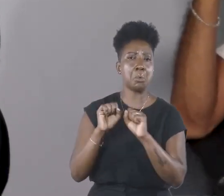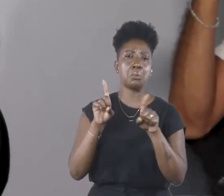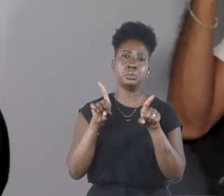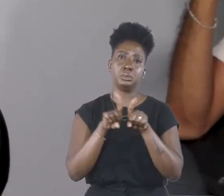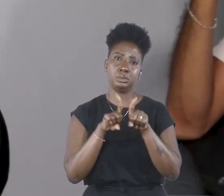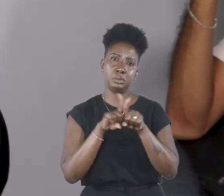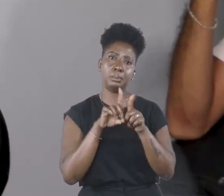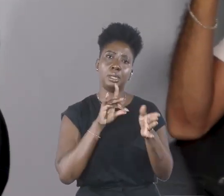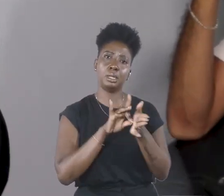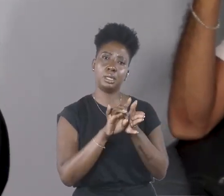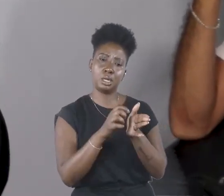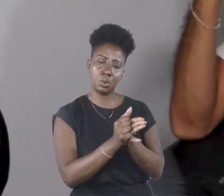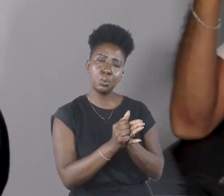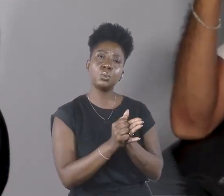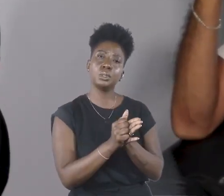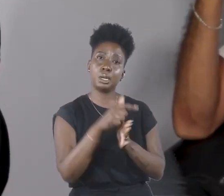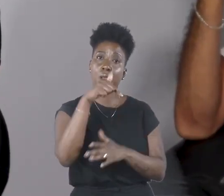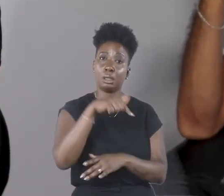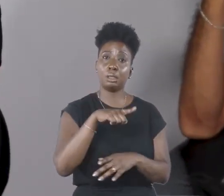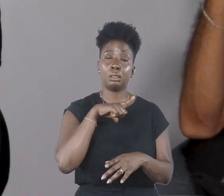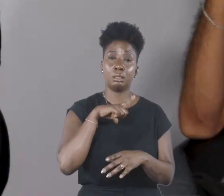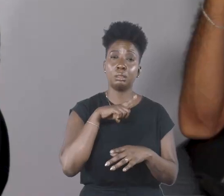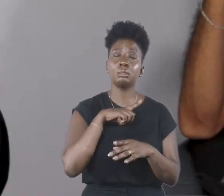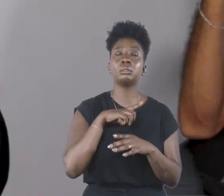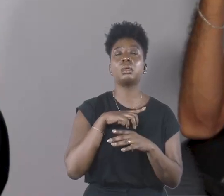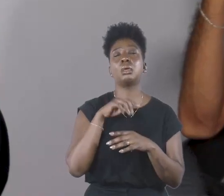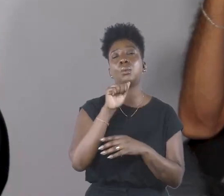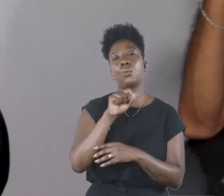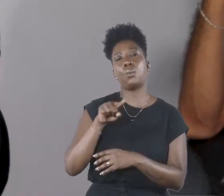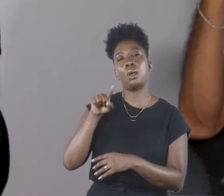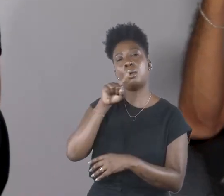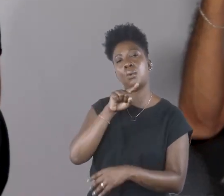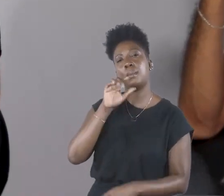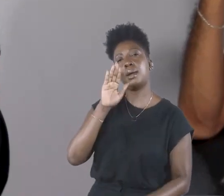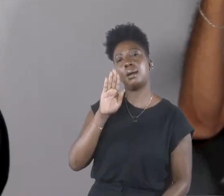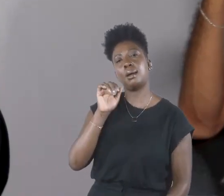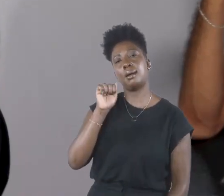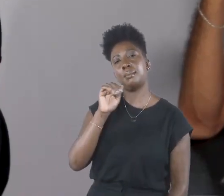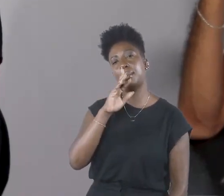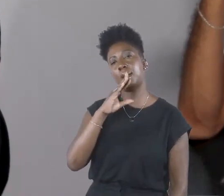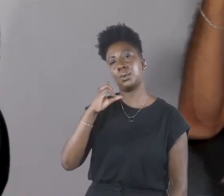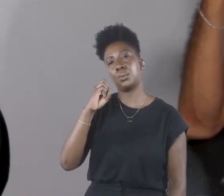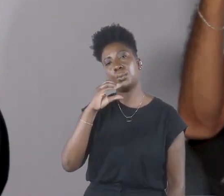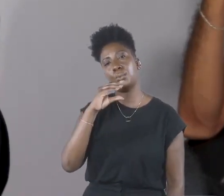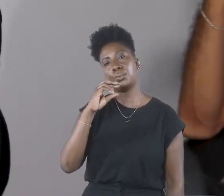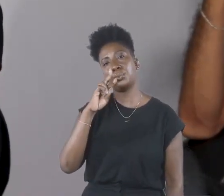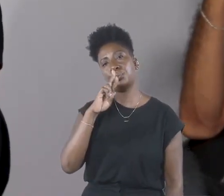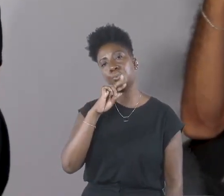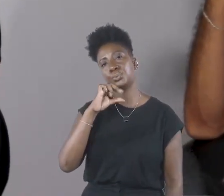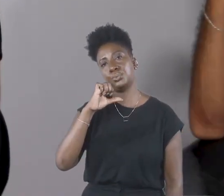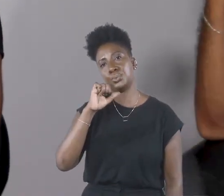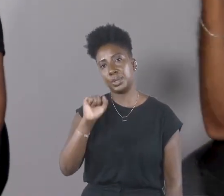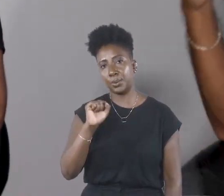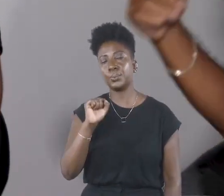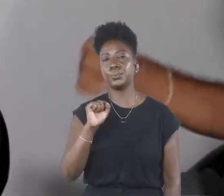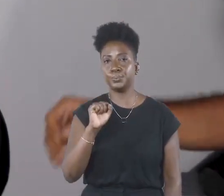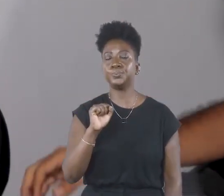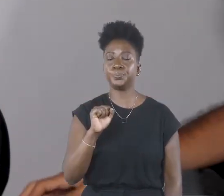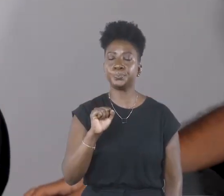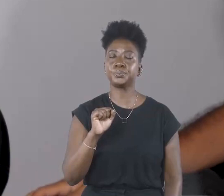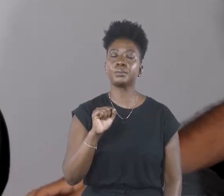então @abracocultural. A gente faz curadoria de conteúdo, faz produção de conteúdo ligado ao idioma,